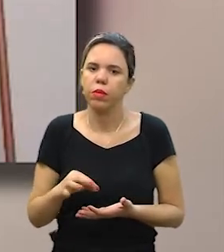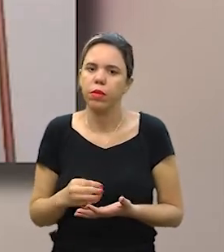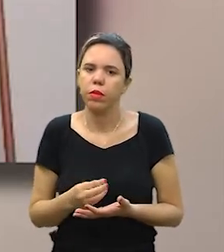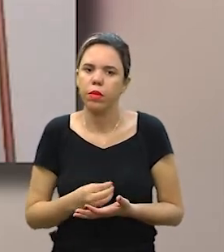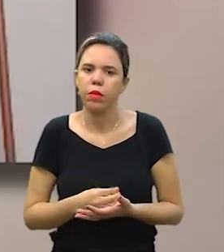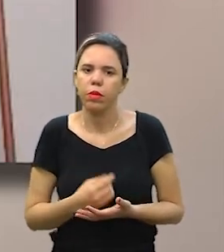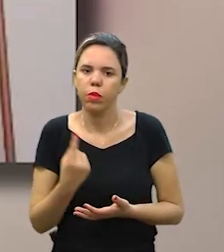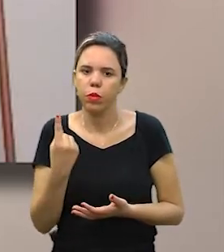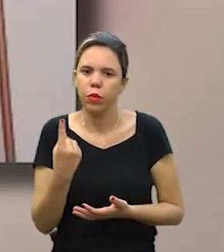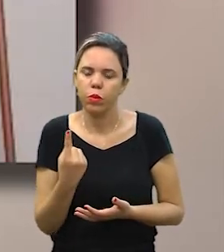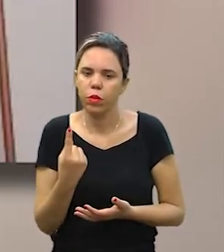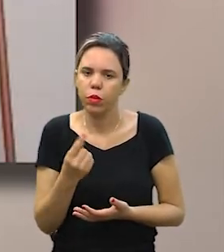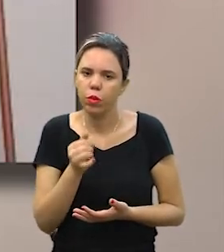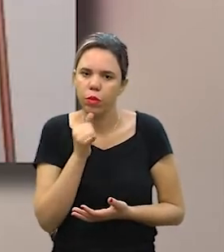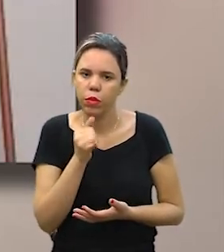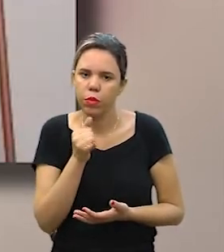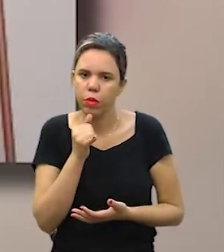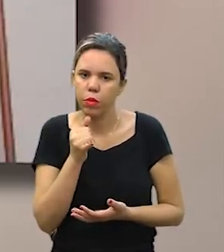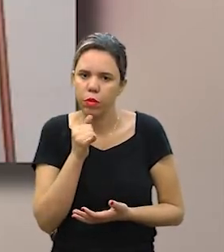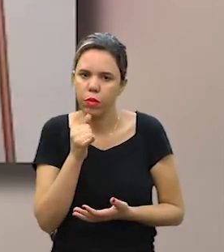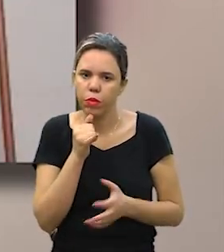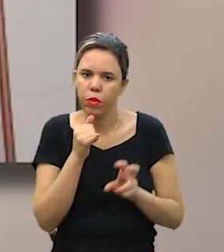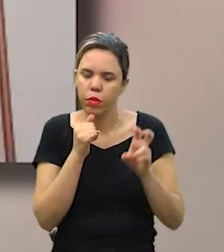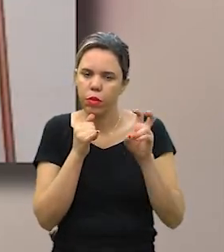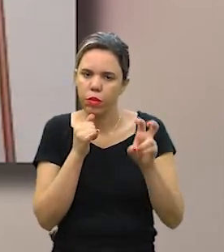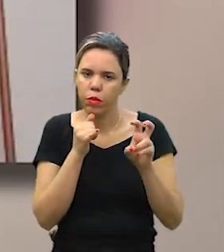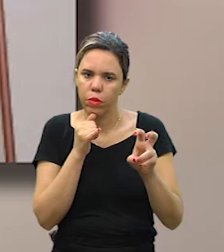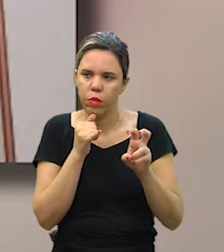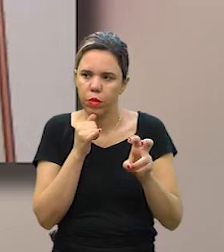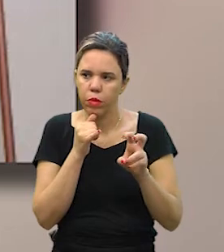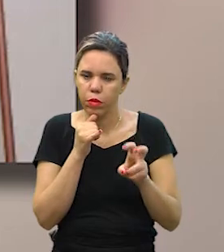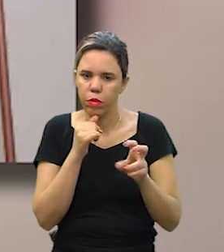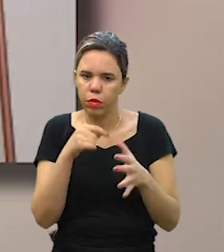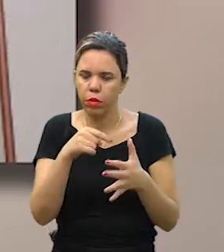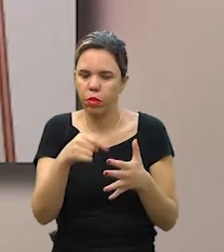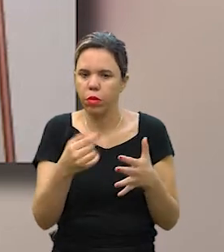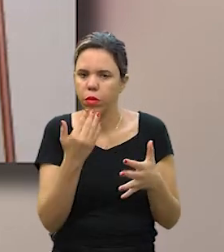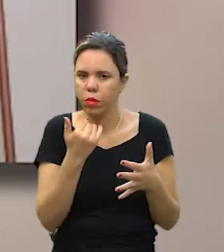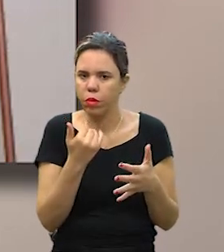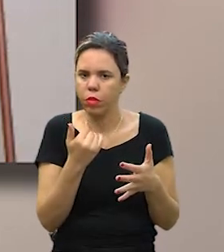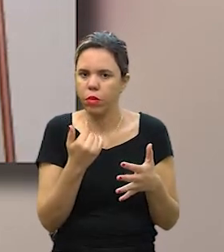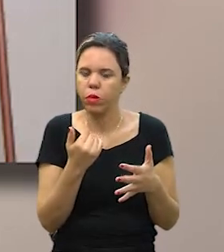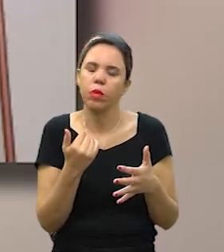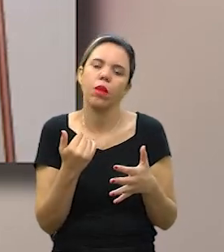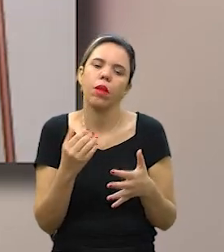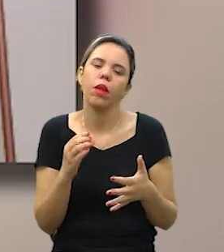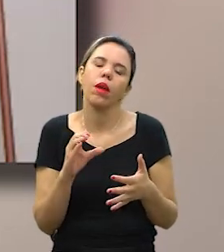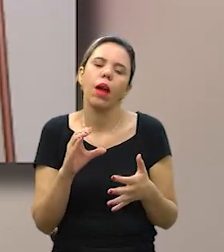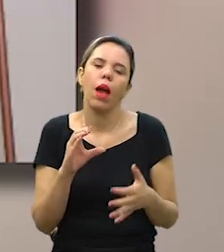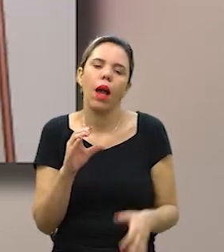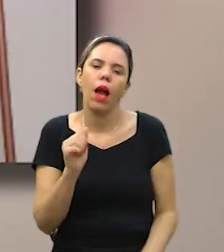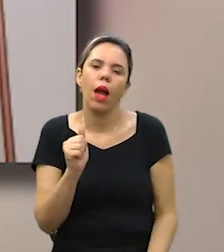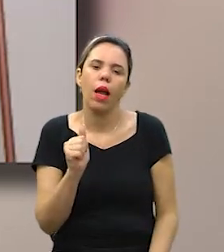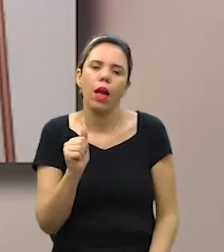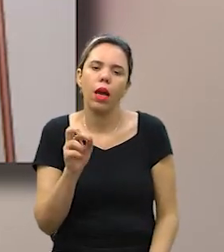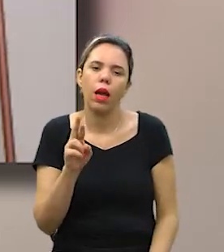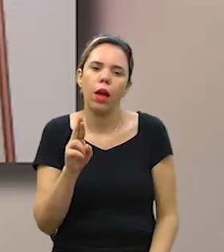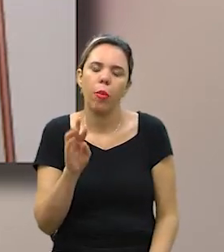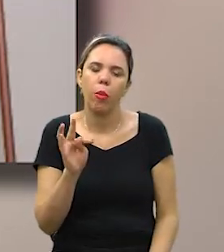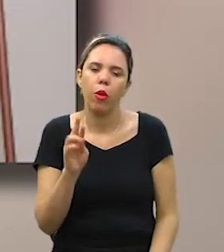pelo menos um exemplo dos 5 grupos alimentares. Então, um carboidrato,